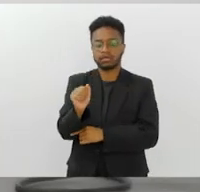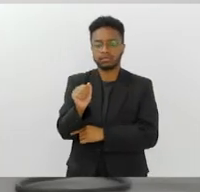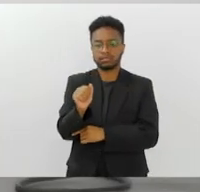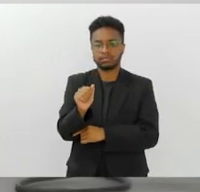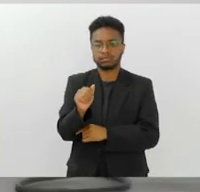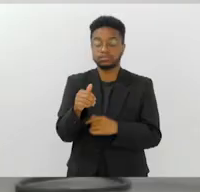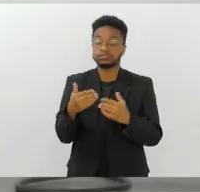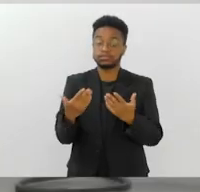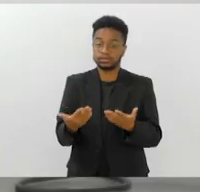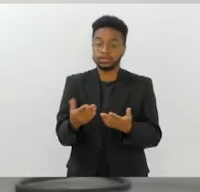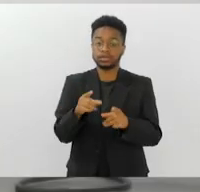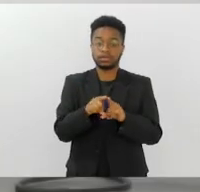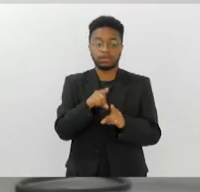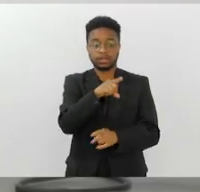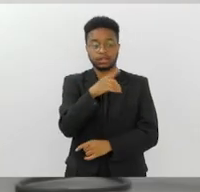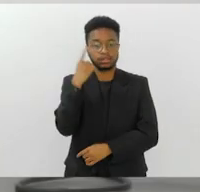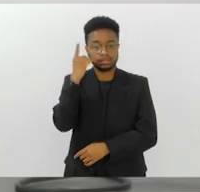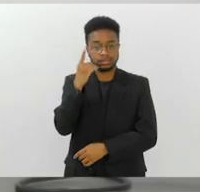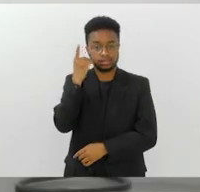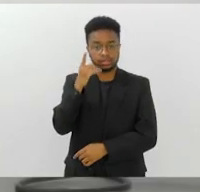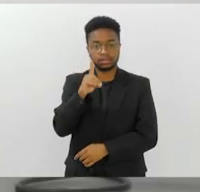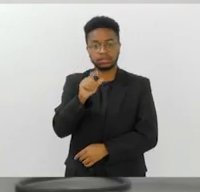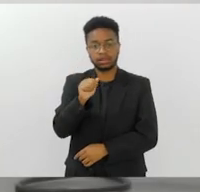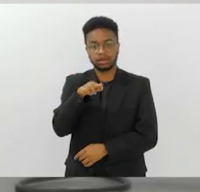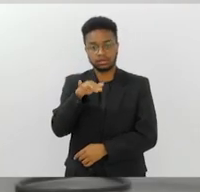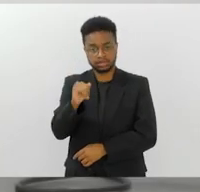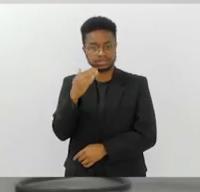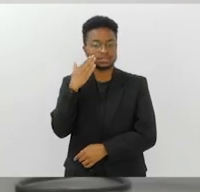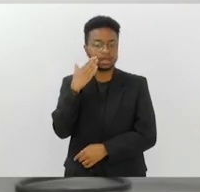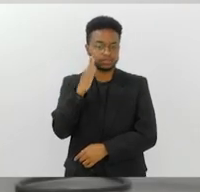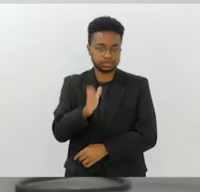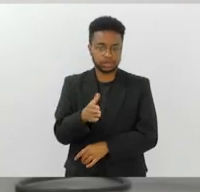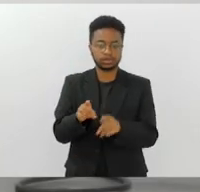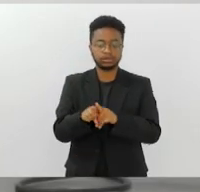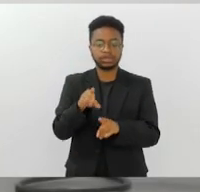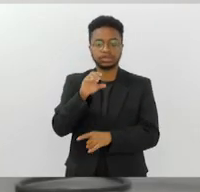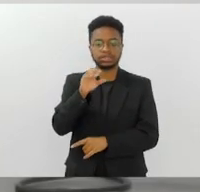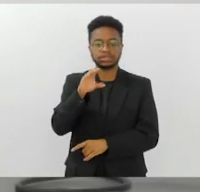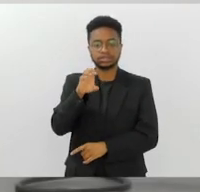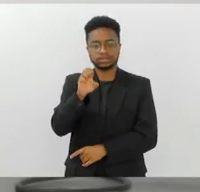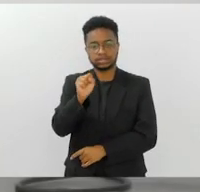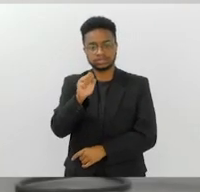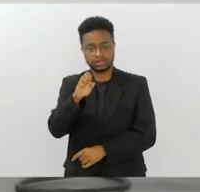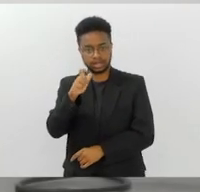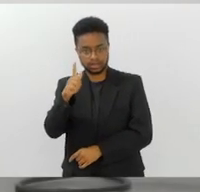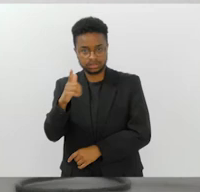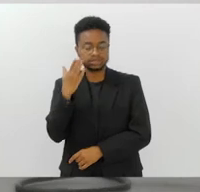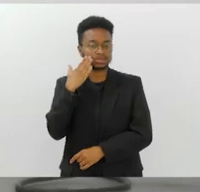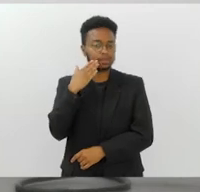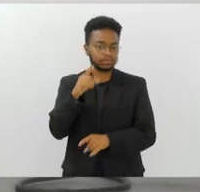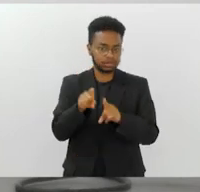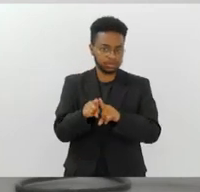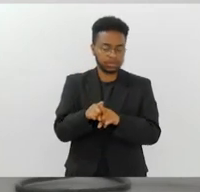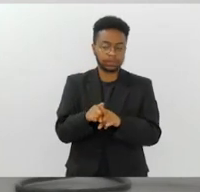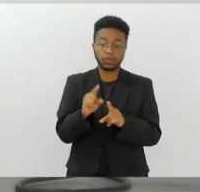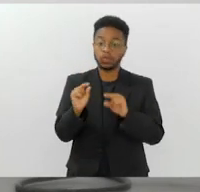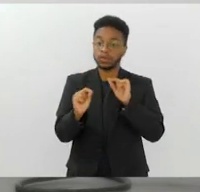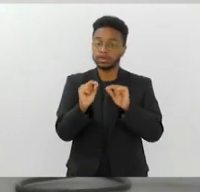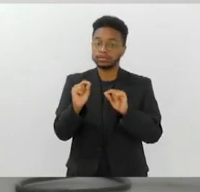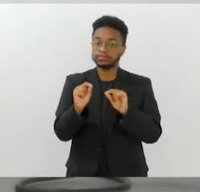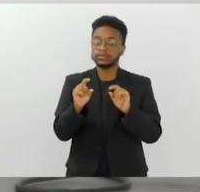e a Dani sabe disso muito mais do que eu CESEC também a questão eh